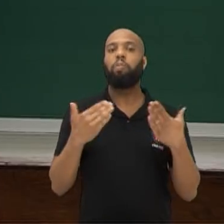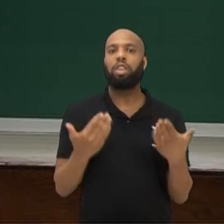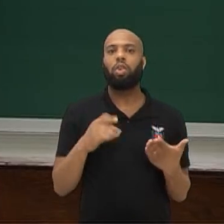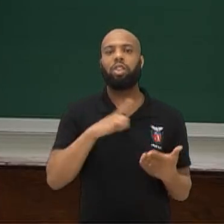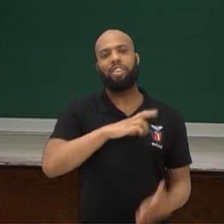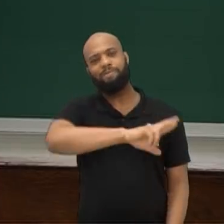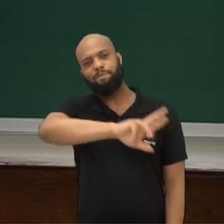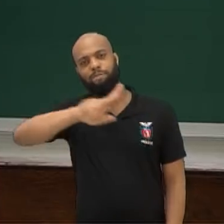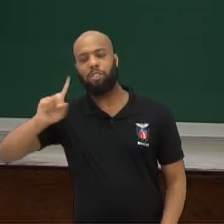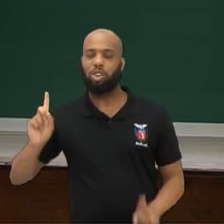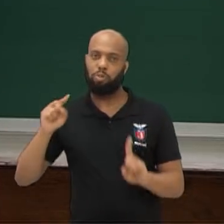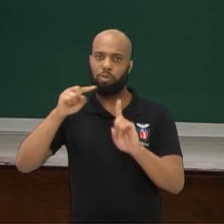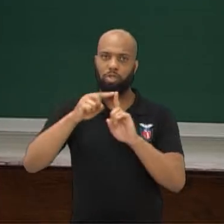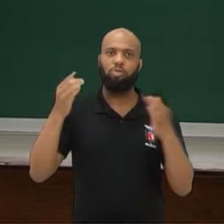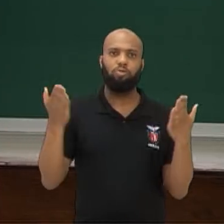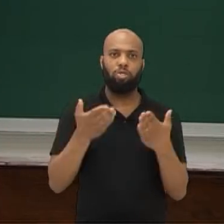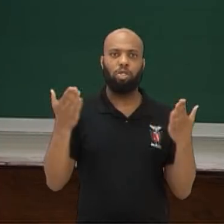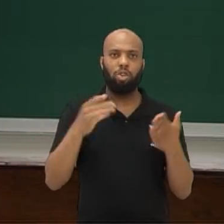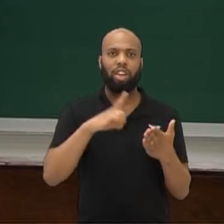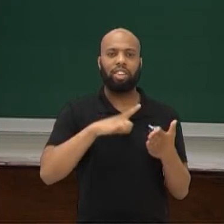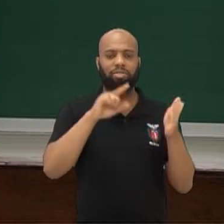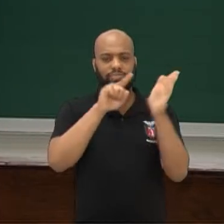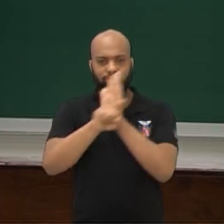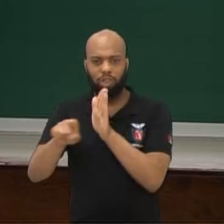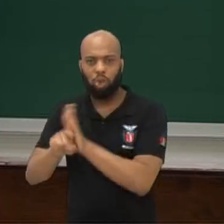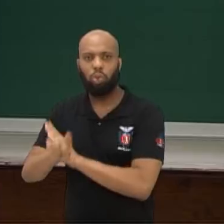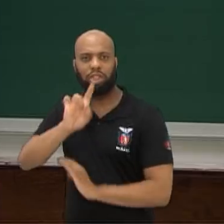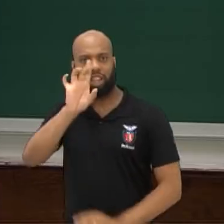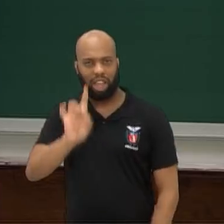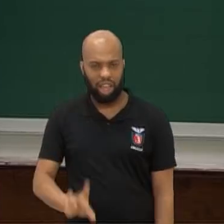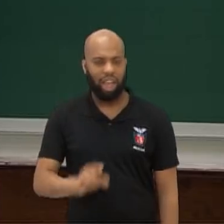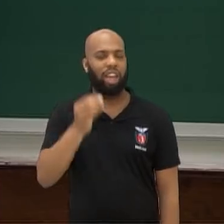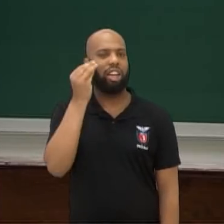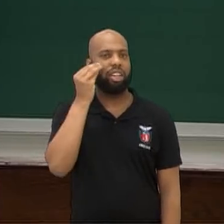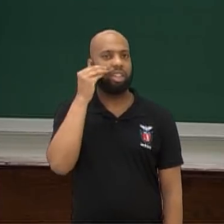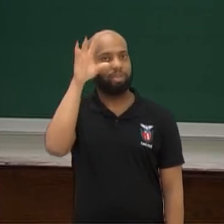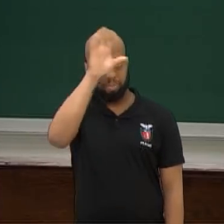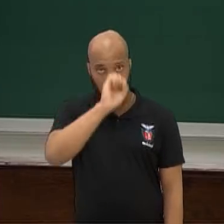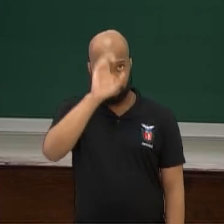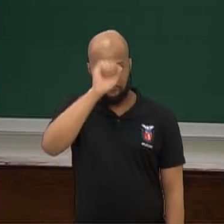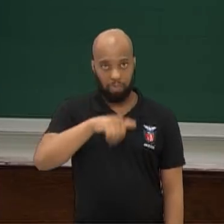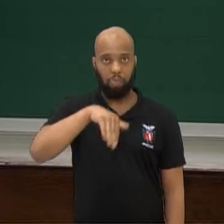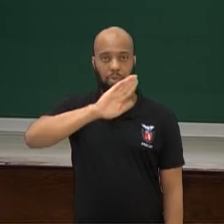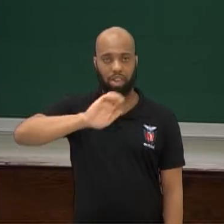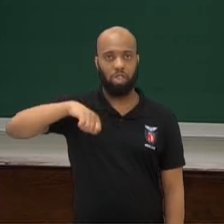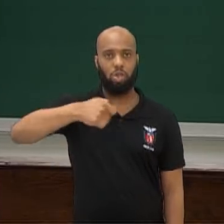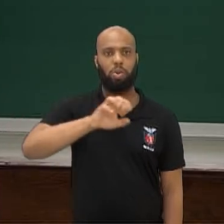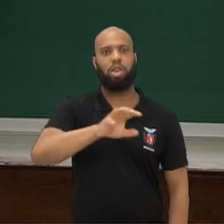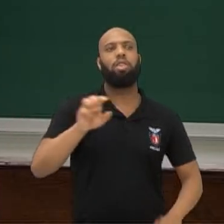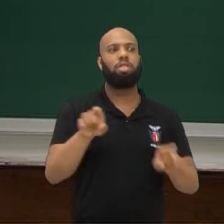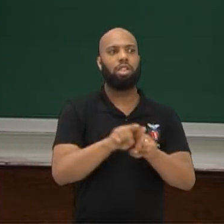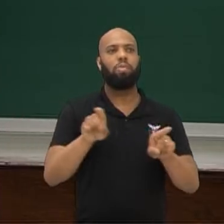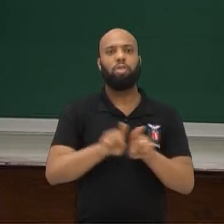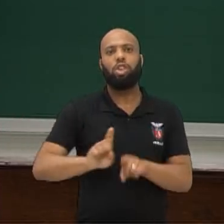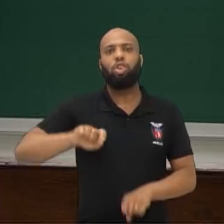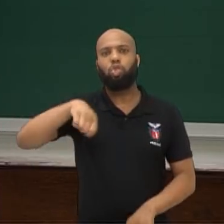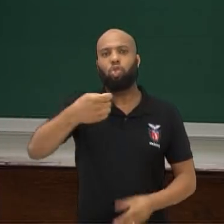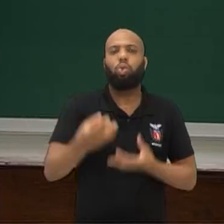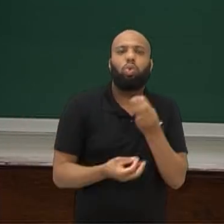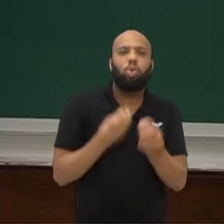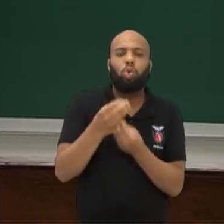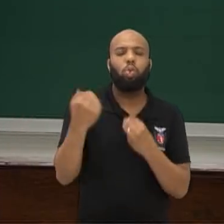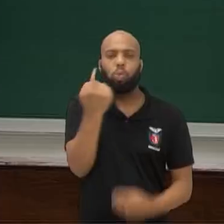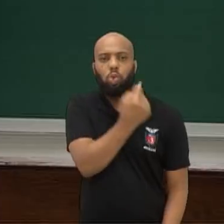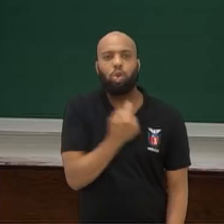são vários objetivos, vamos ali exercício por exercício tentar dar conta de aprender um pouquinho mais sobre como que a